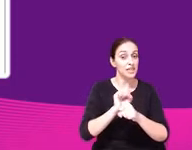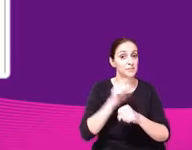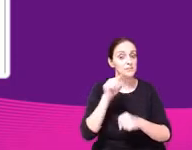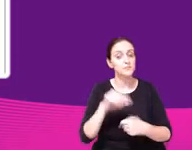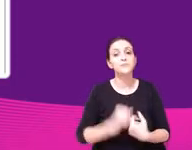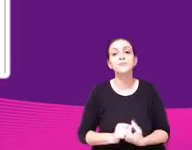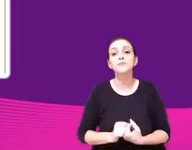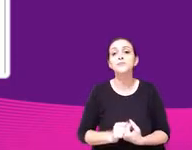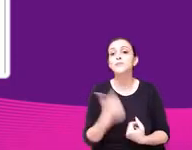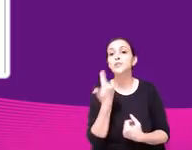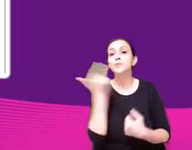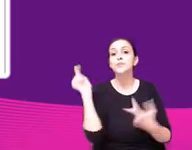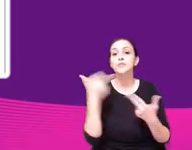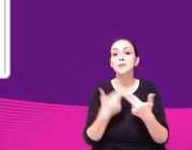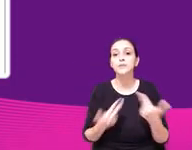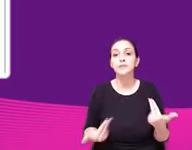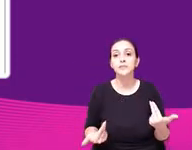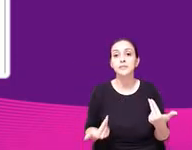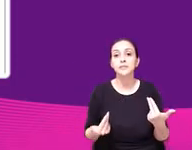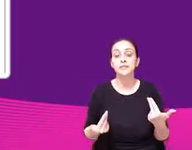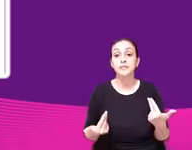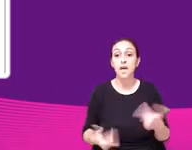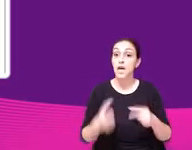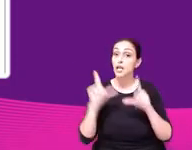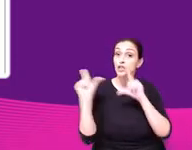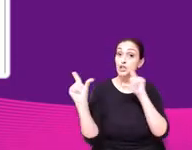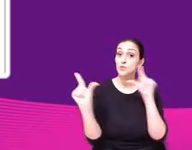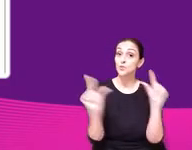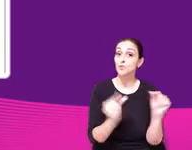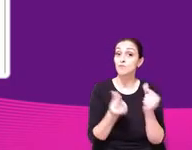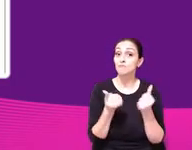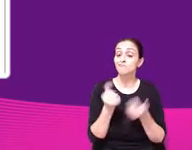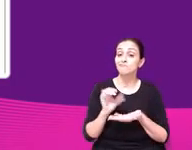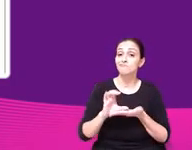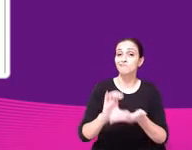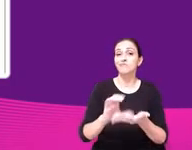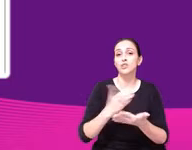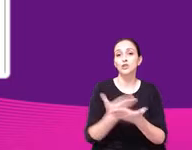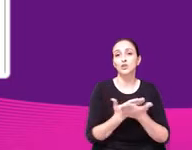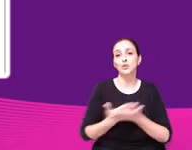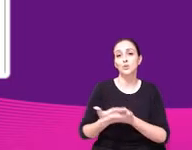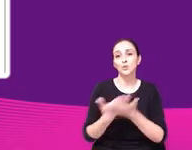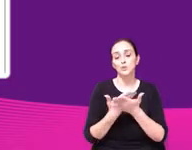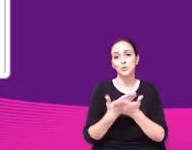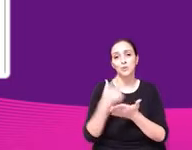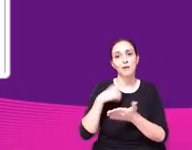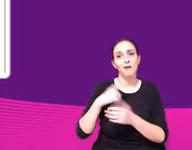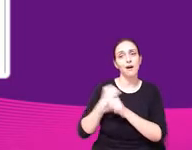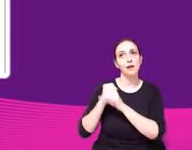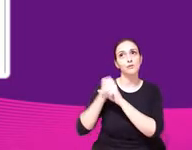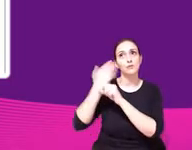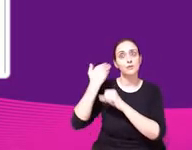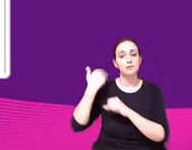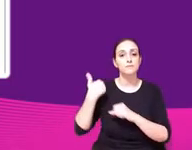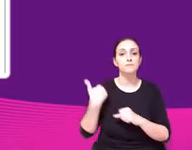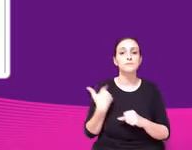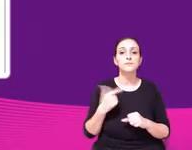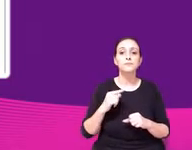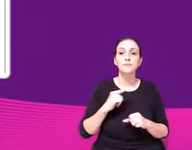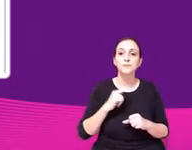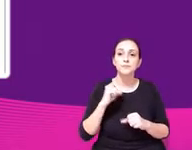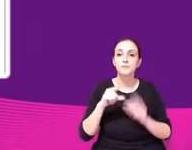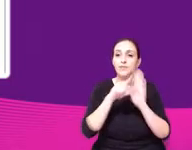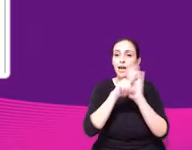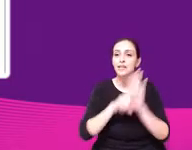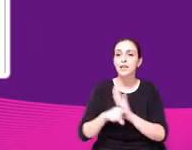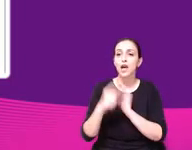aspecto é a diminuição de custos. Um estudo do Silva, em Rio de Janeiro, alguns anos atrás, mostra que, analisando 4